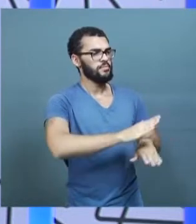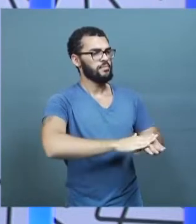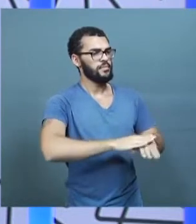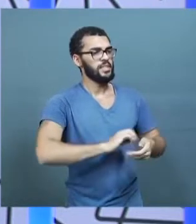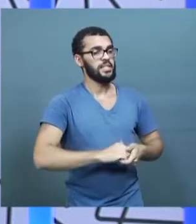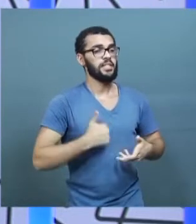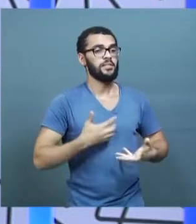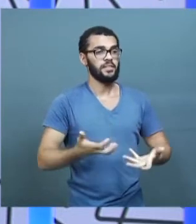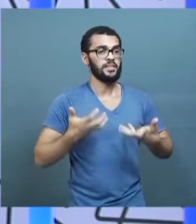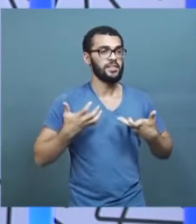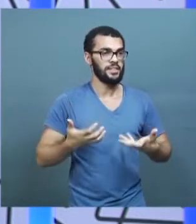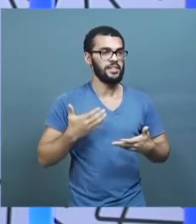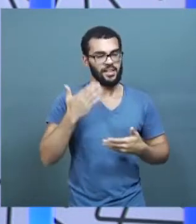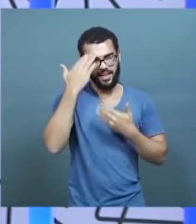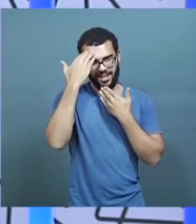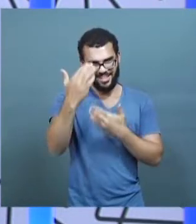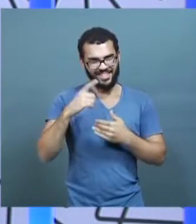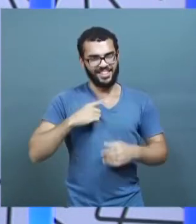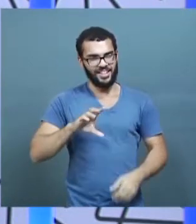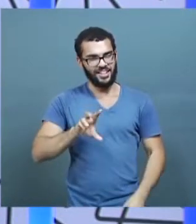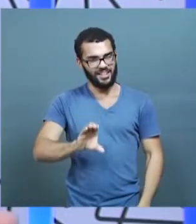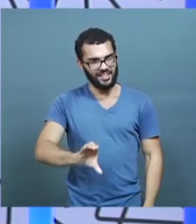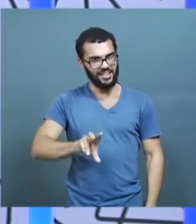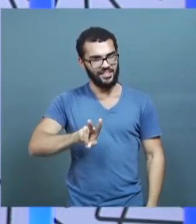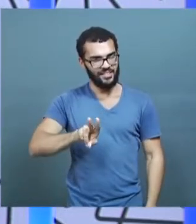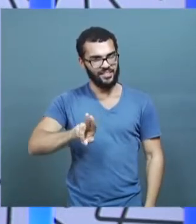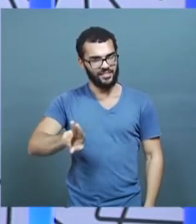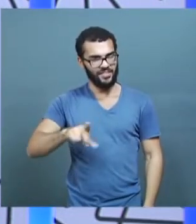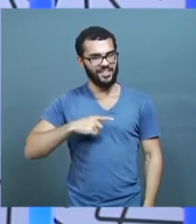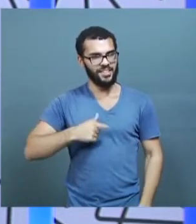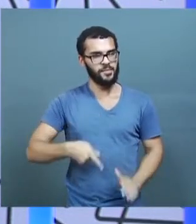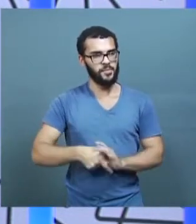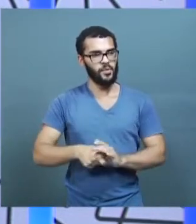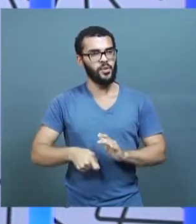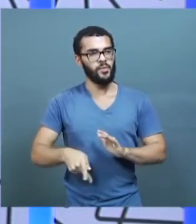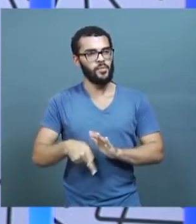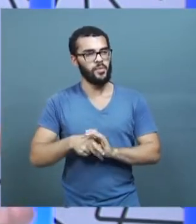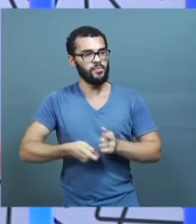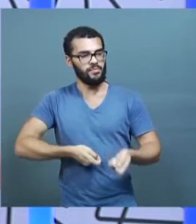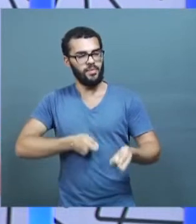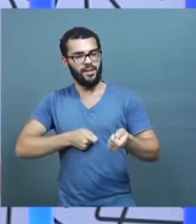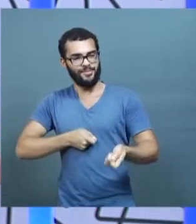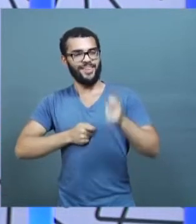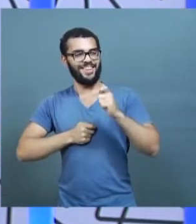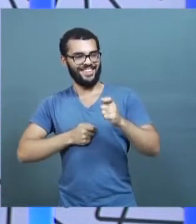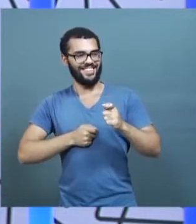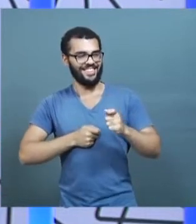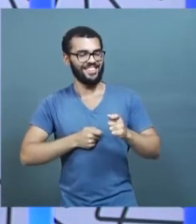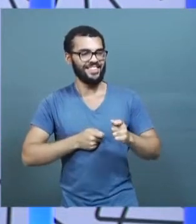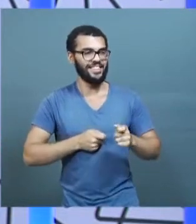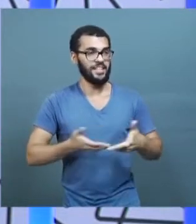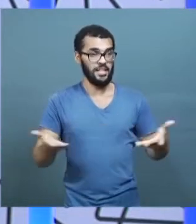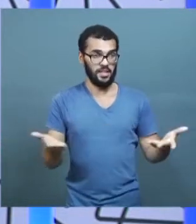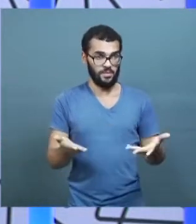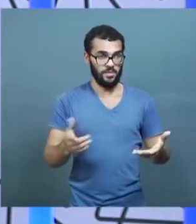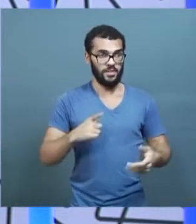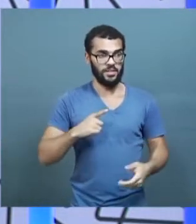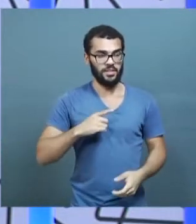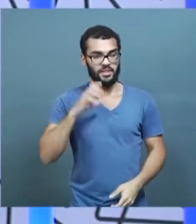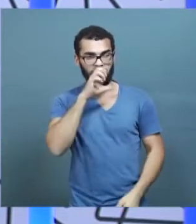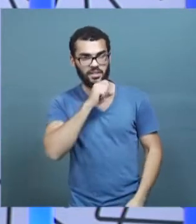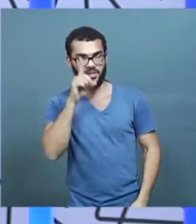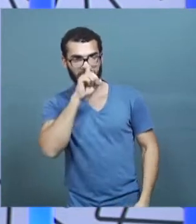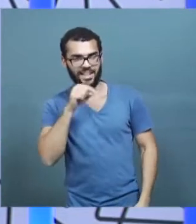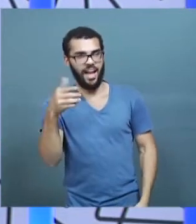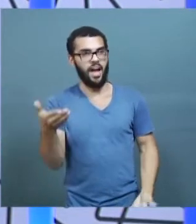da CVU, que tem participado com uma barraca, a barraca da pescaria com crianças, e vão estar presentes nesse final de semana, que é o